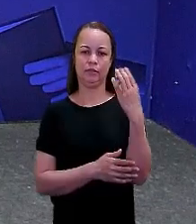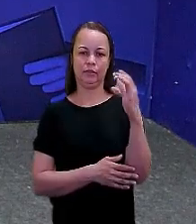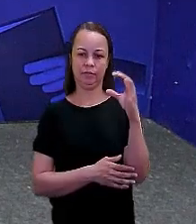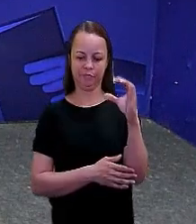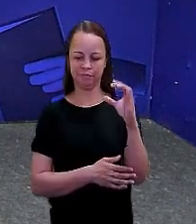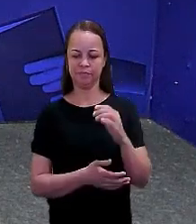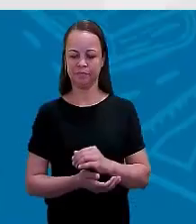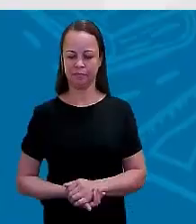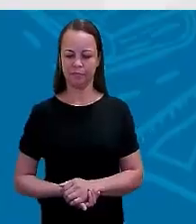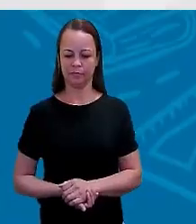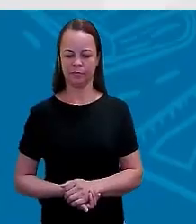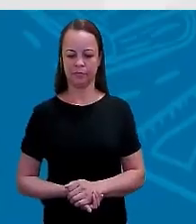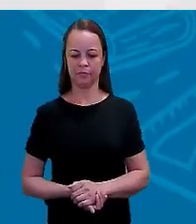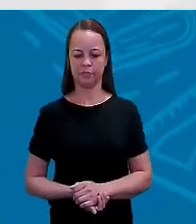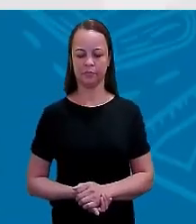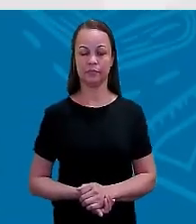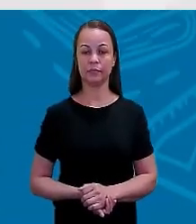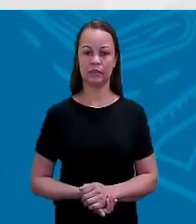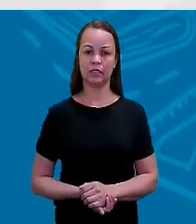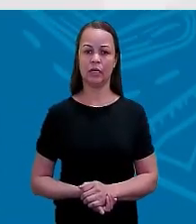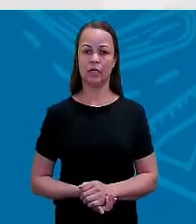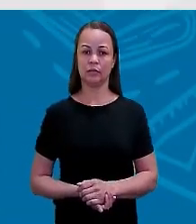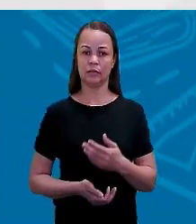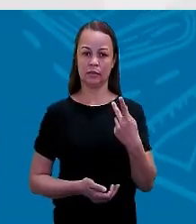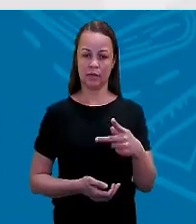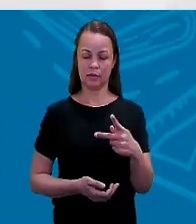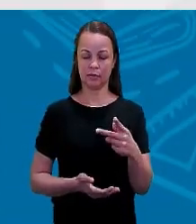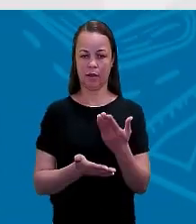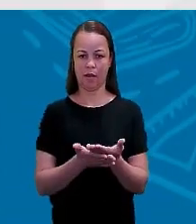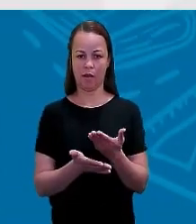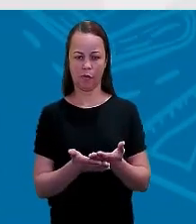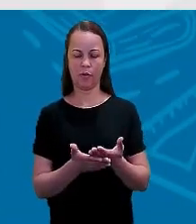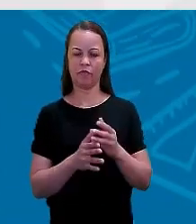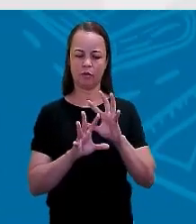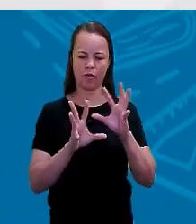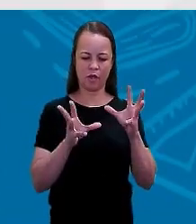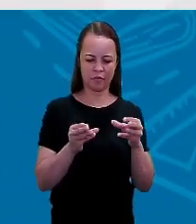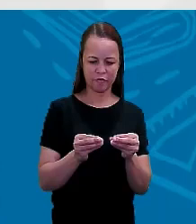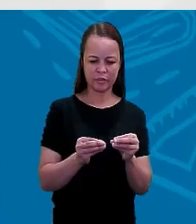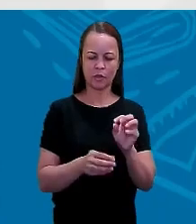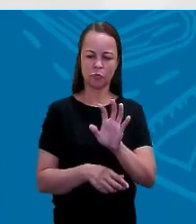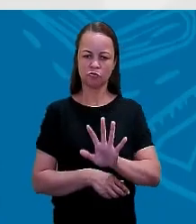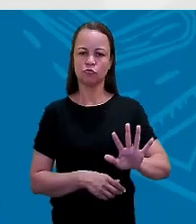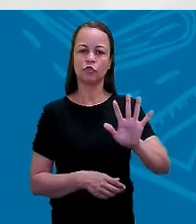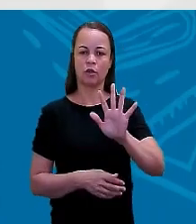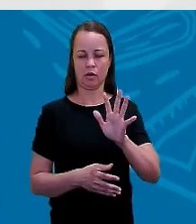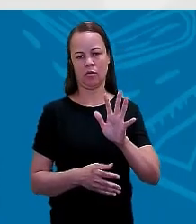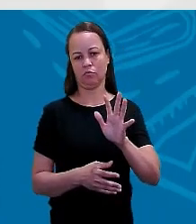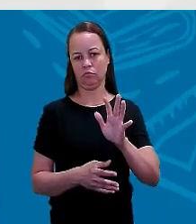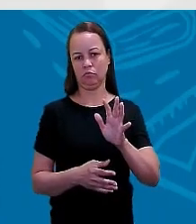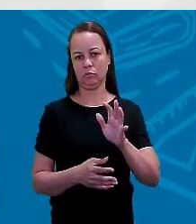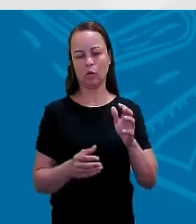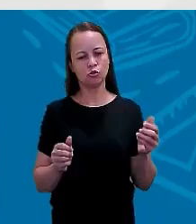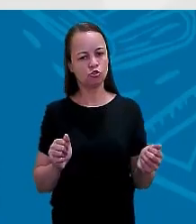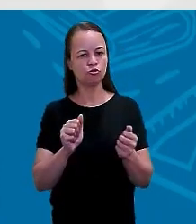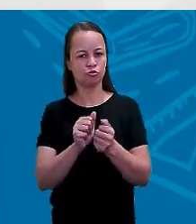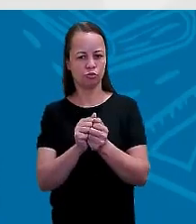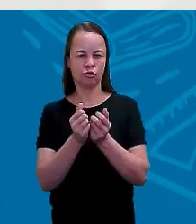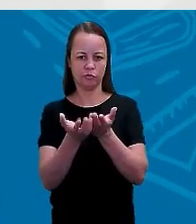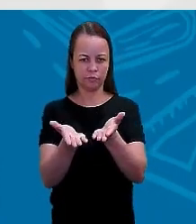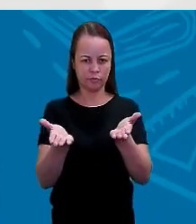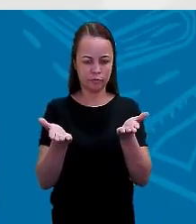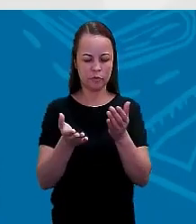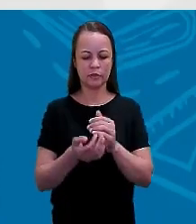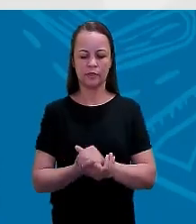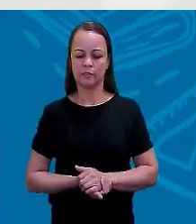Natureza. Nessa aula de hoje, a gente vai fazer uma revisão geral, iremos juntos realizar uma revisão geral sobre os